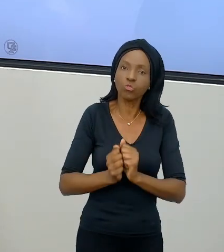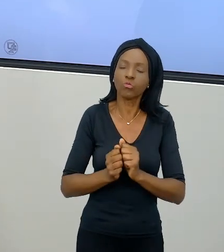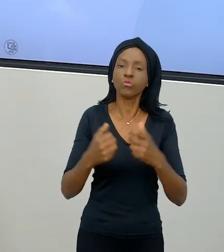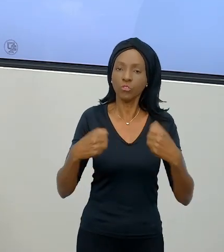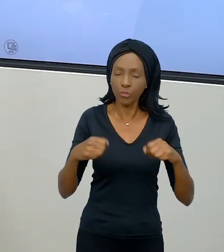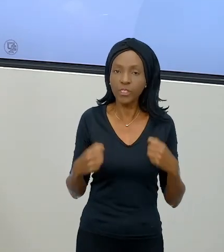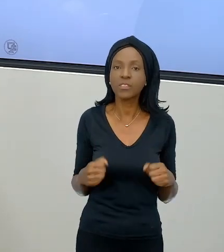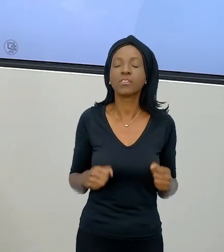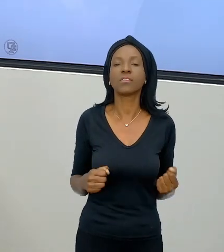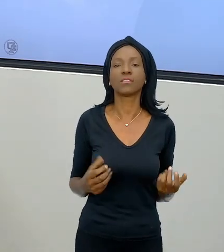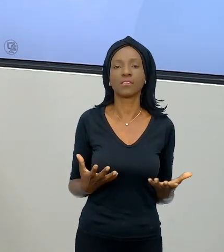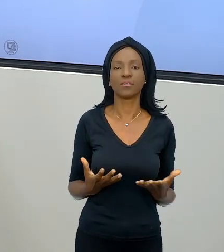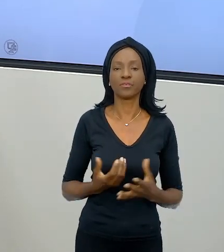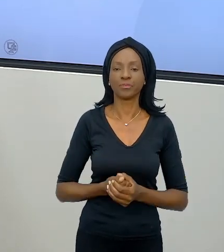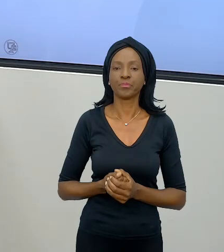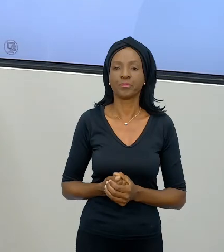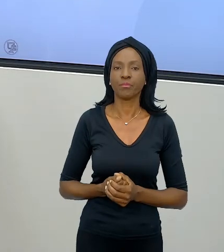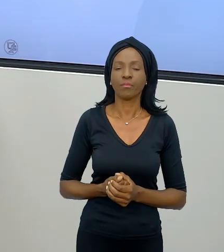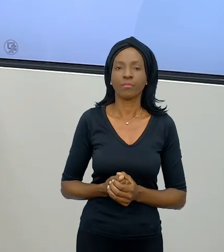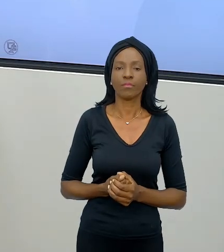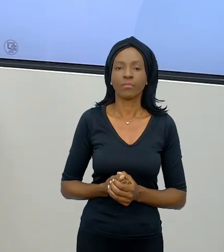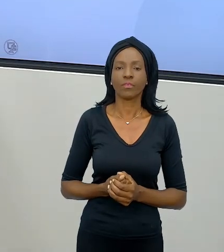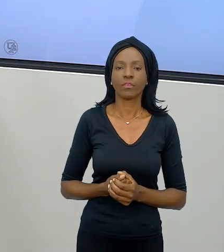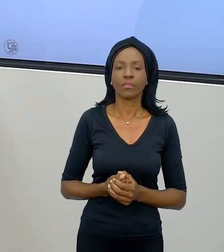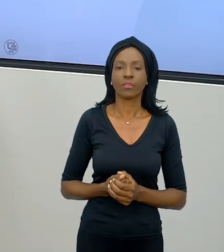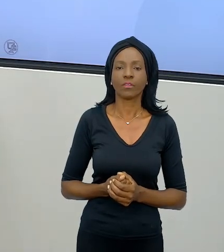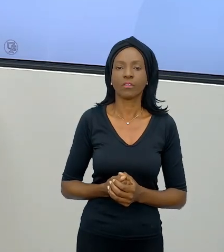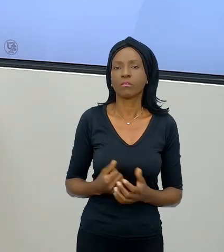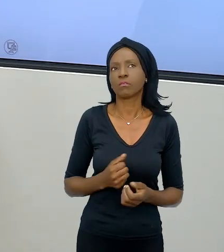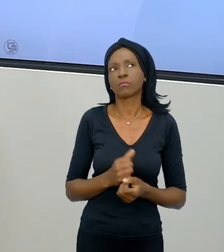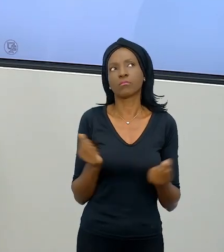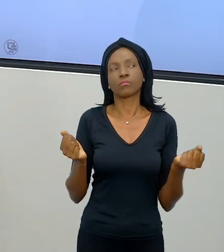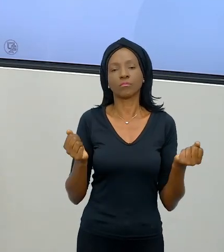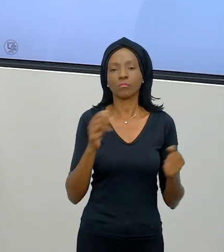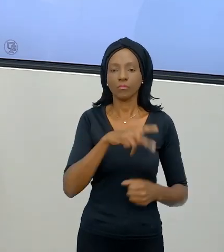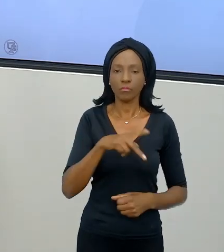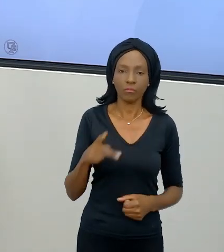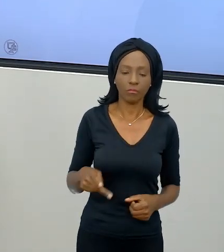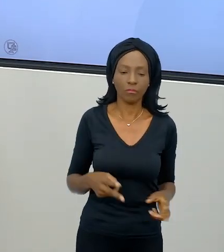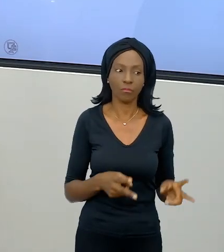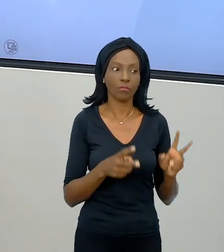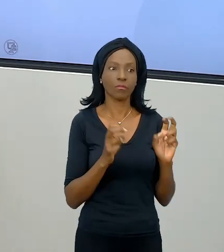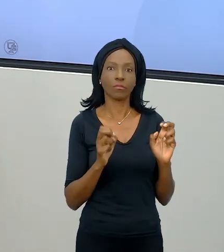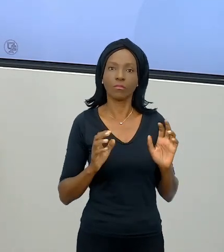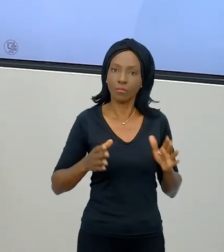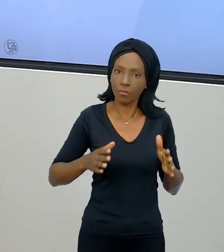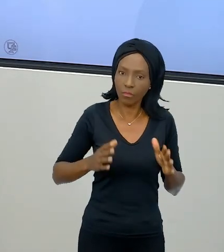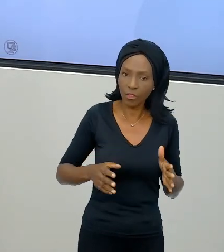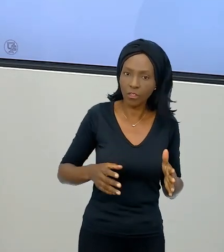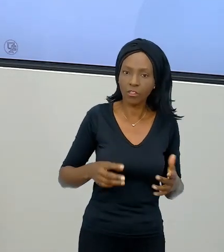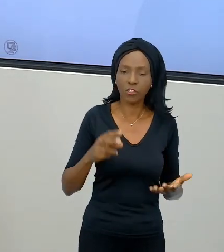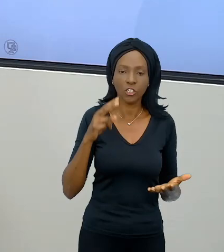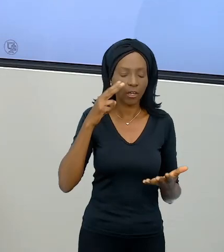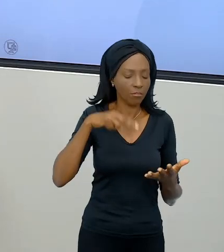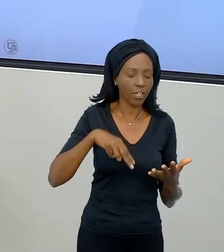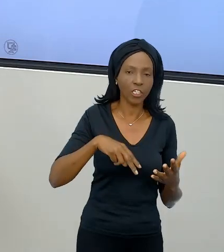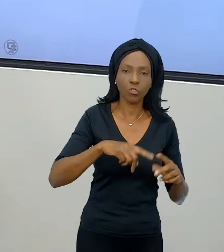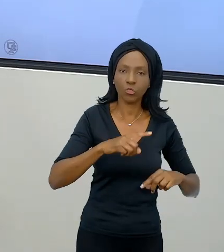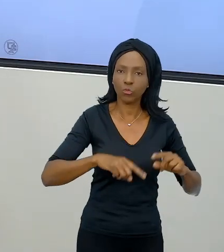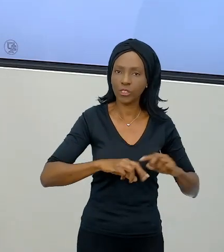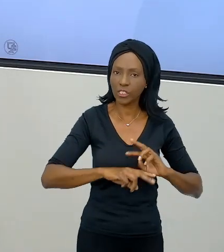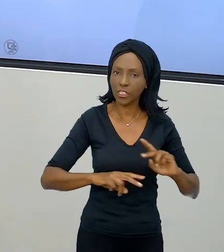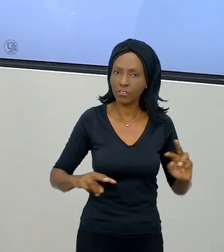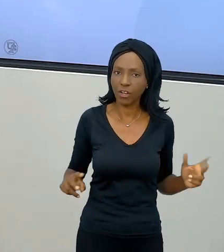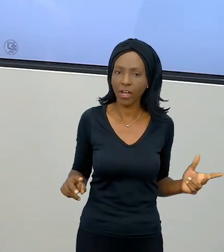ativa mesmo nesse processo. Então, é muito possível os professores terem já percebido que nos materiais, essa